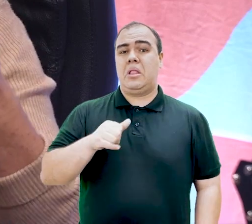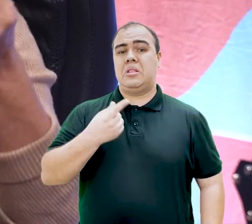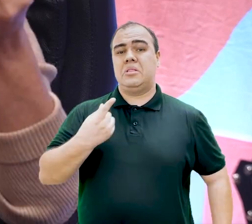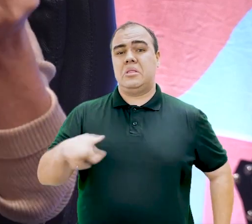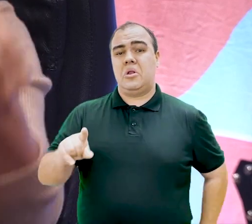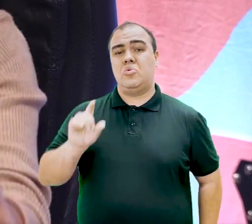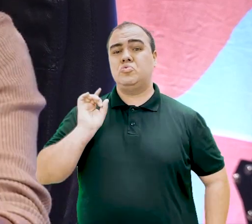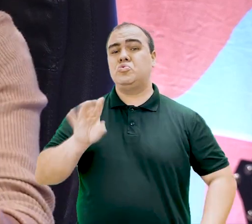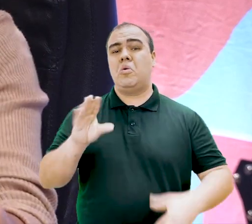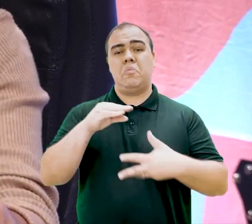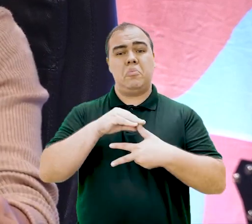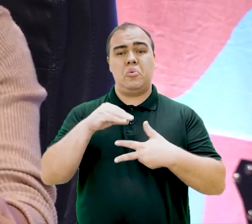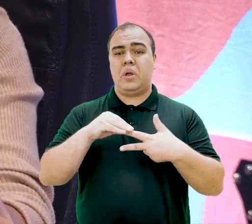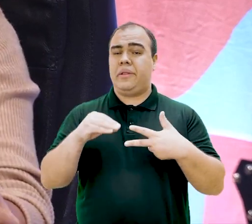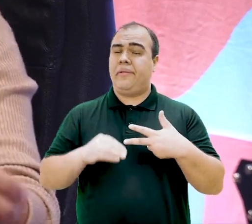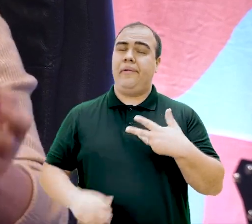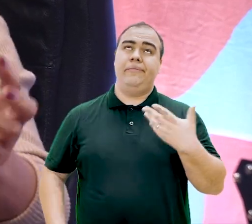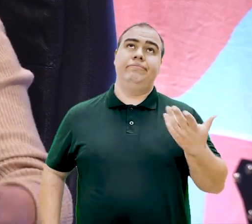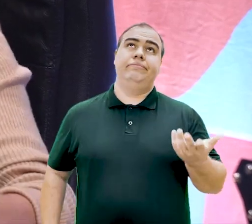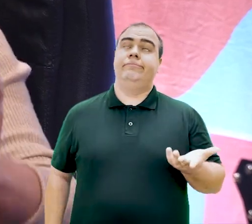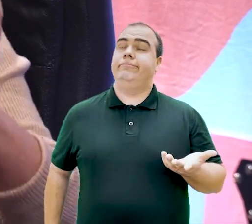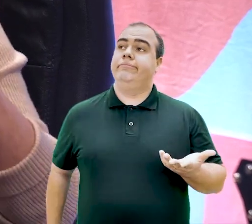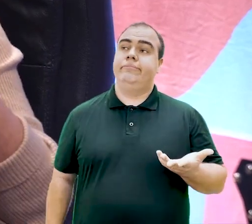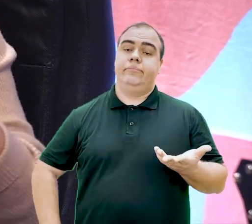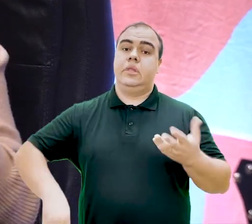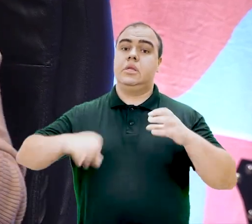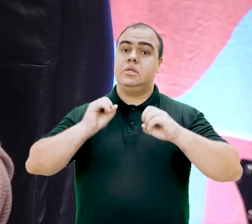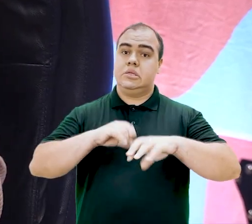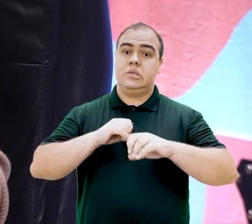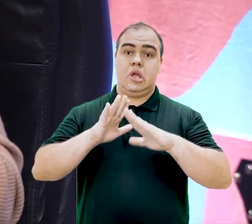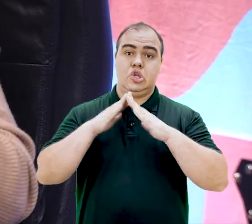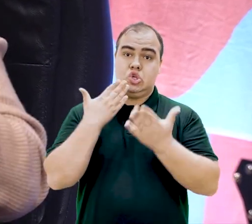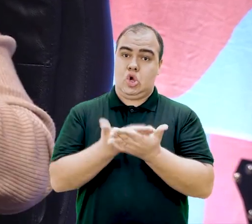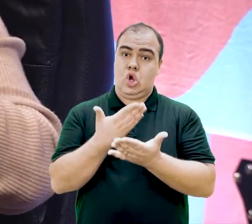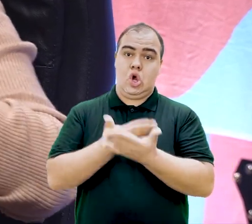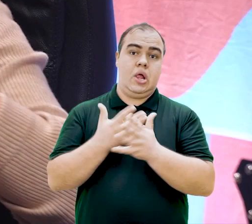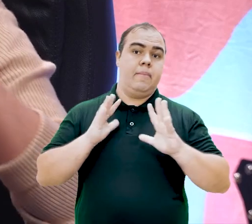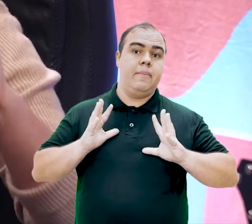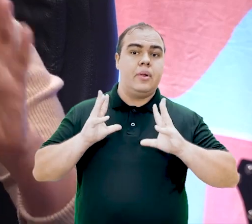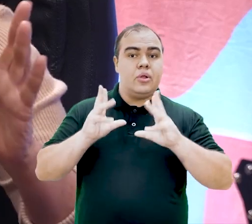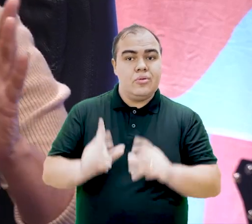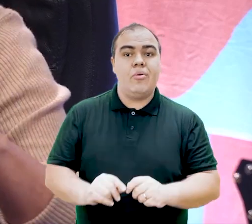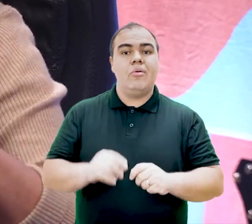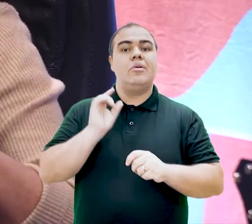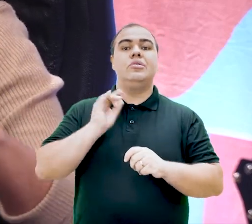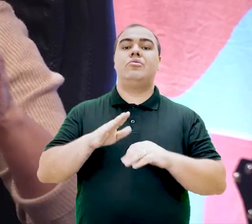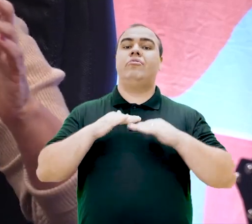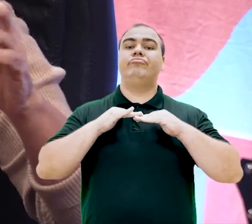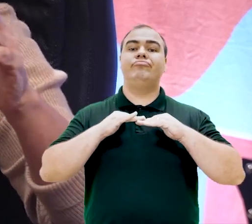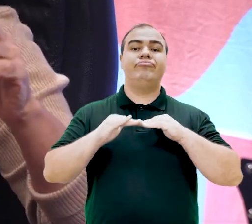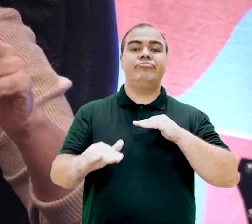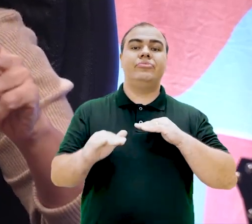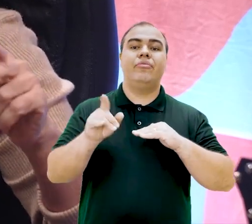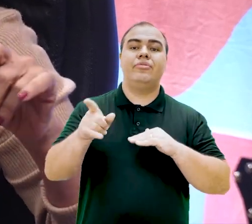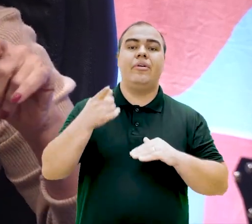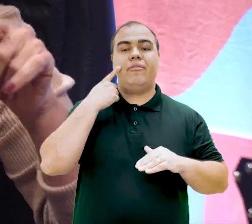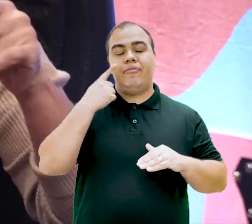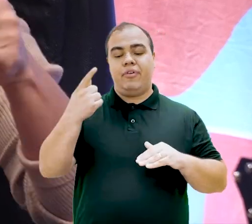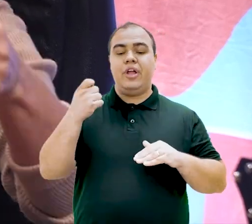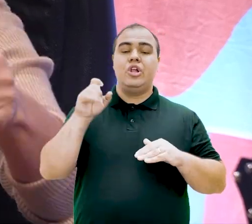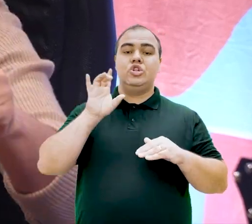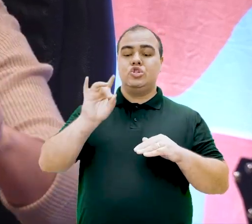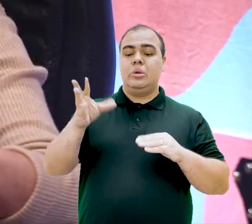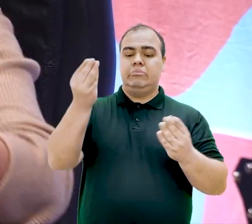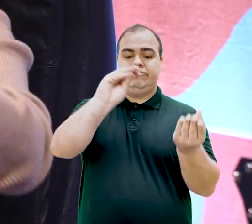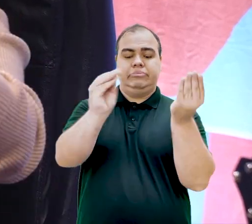interpretativa para o mim entende enfim essa escola para todos se tornou uma escola pasteurizada onde onde você vai montando um